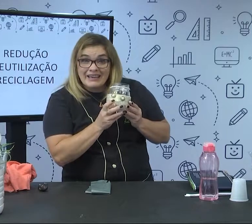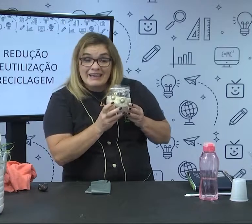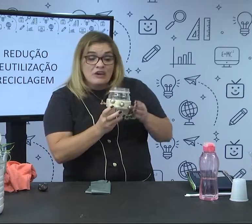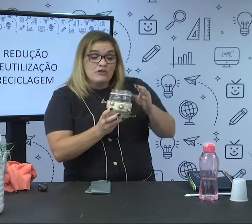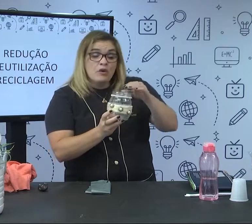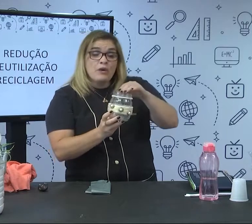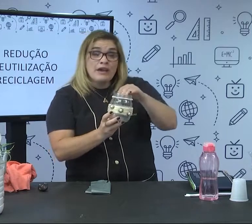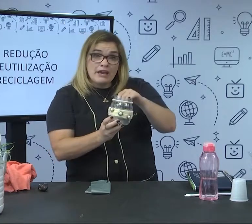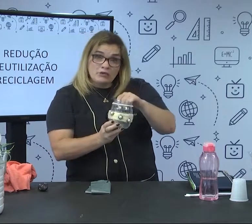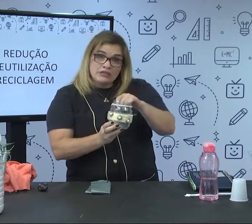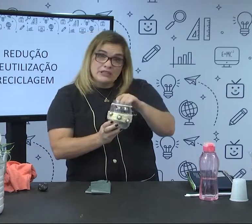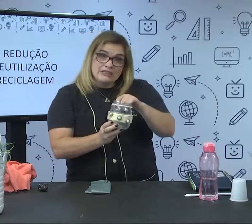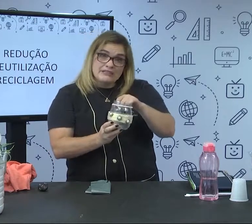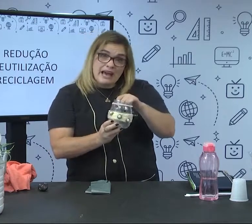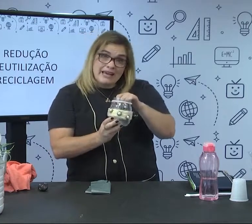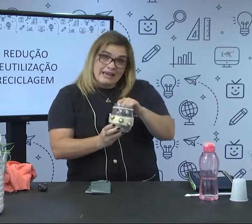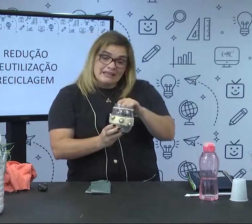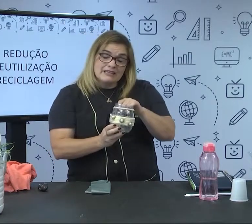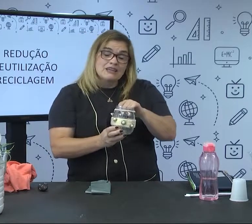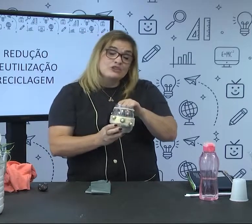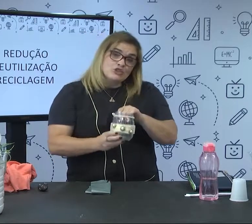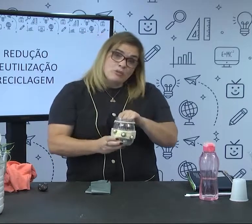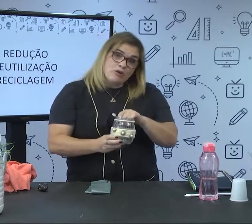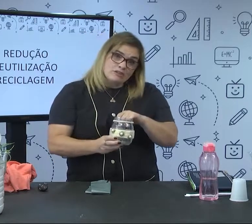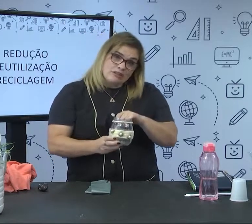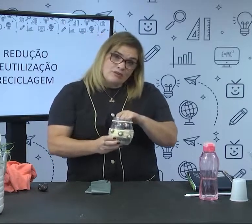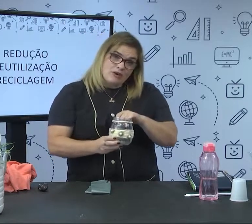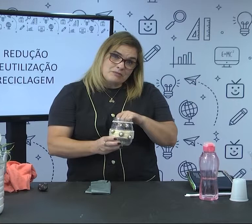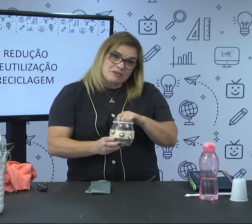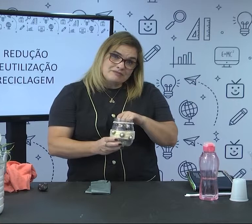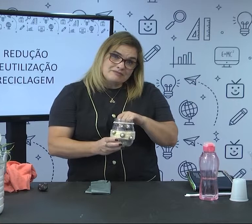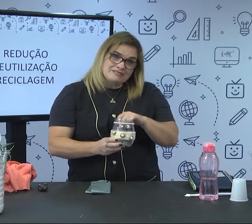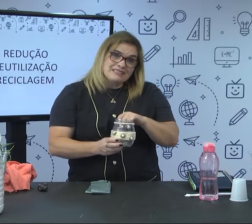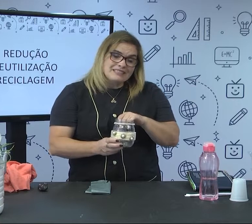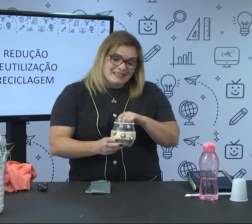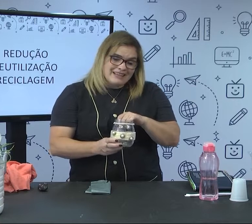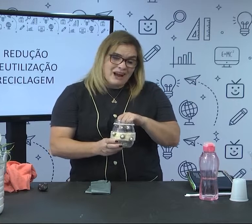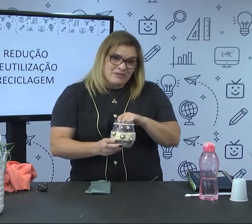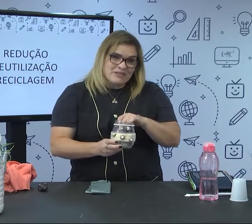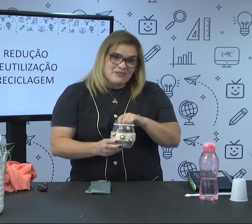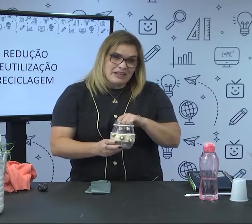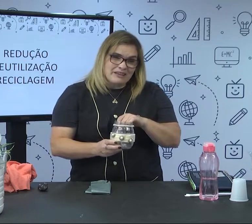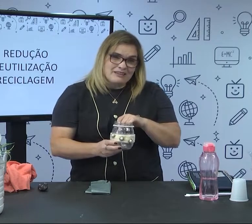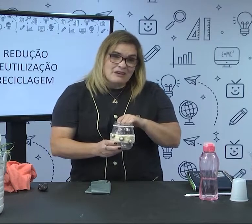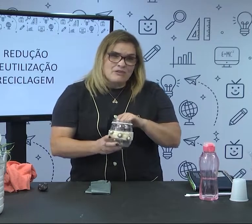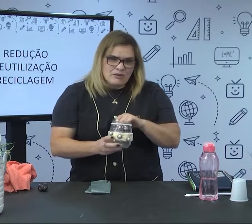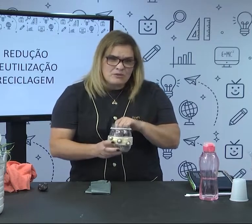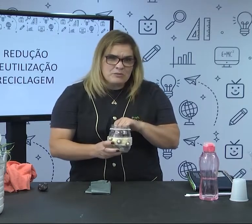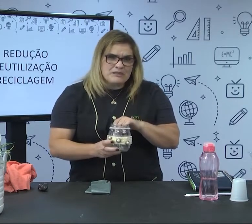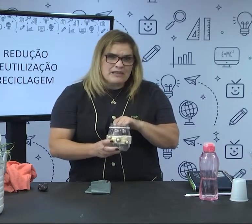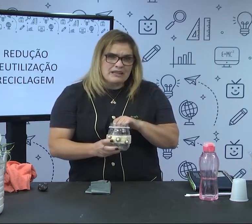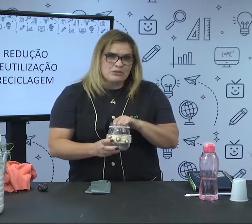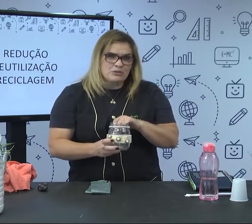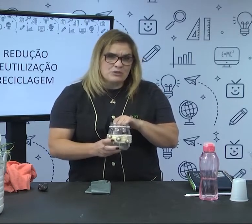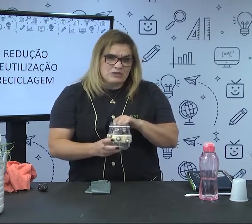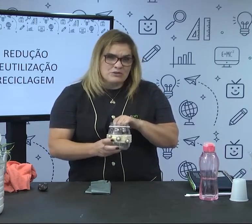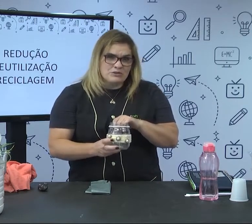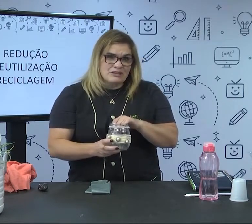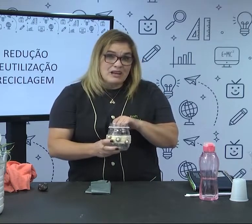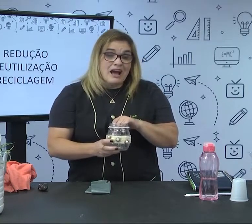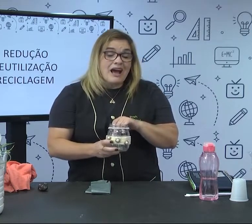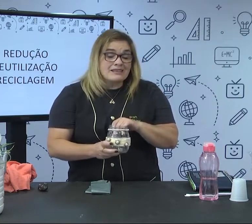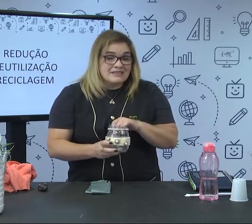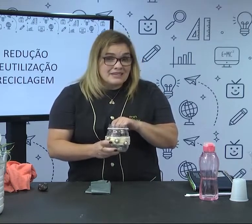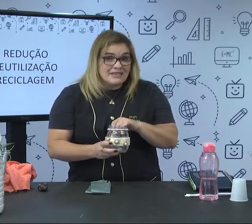É, vou reutilizar ele de uma outra forma. Legal isso, né? Vamos pensar em tudo